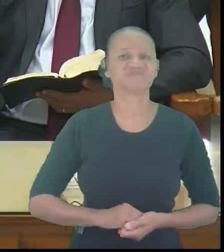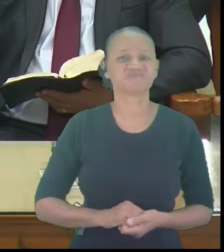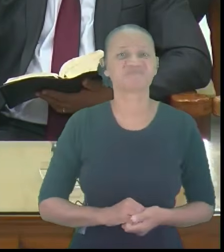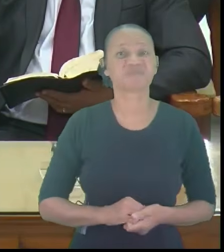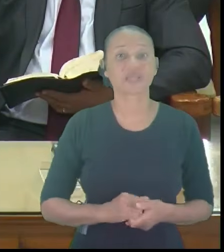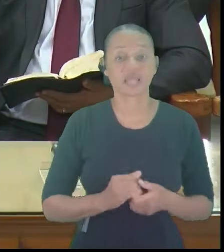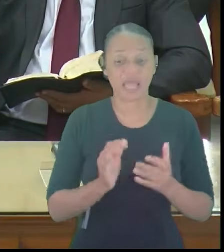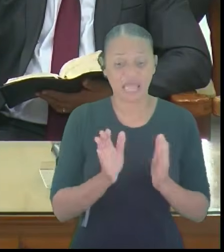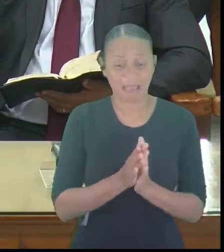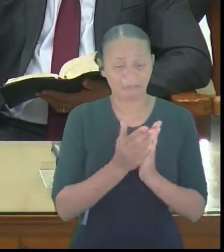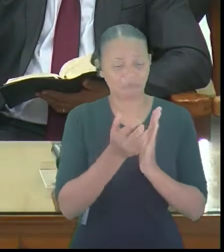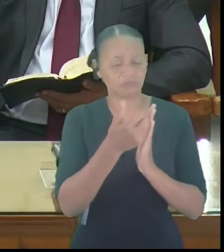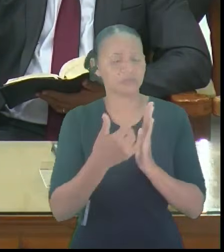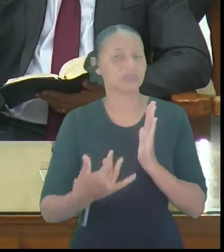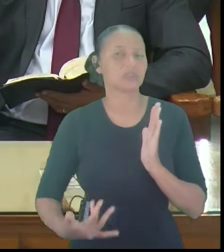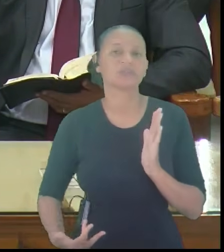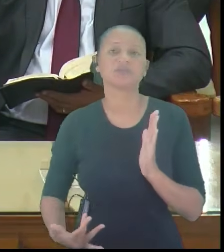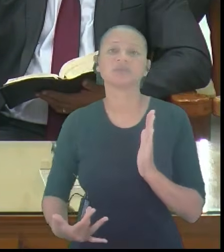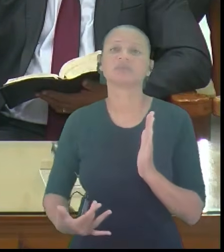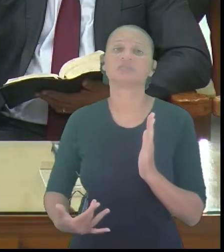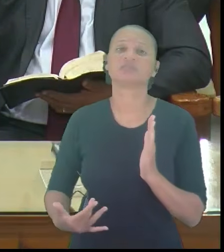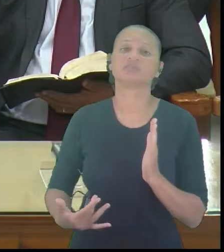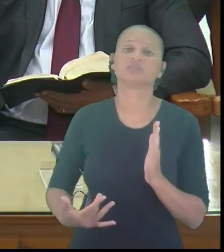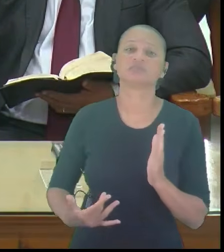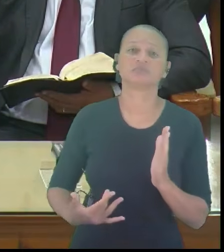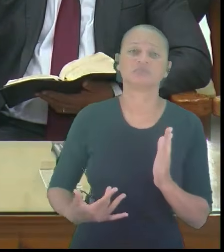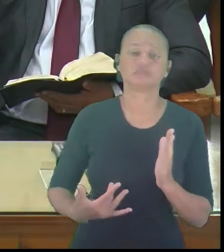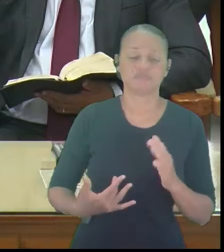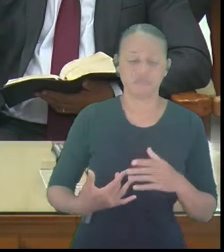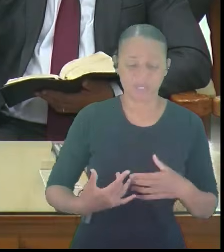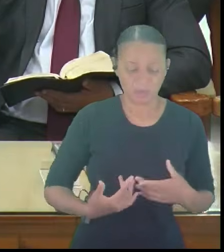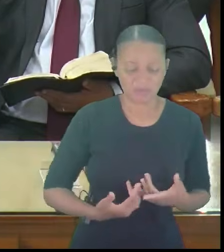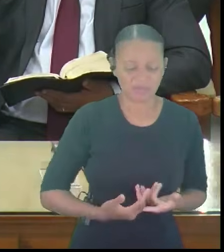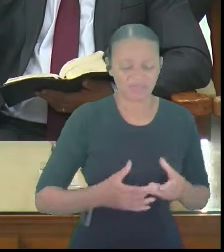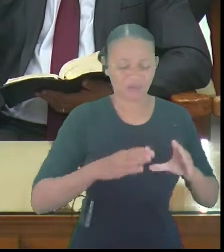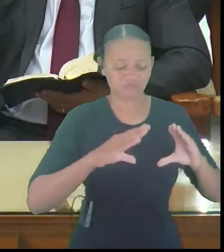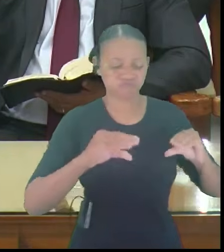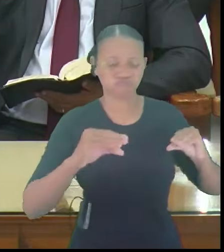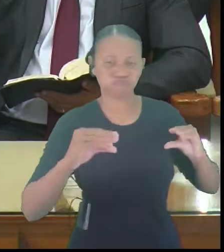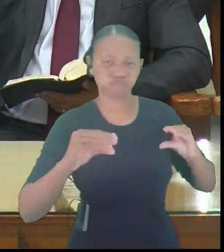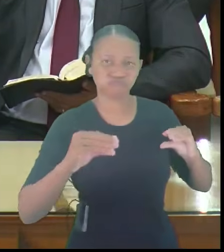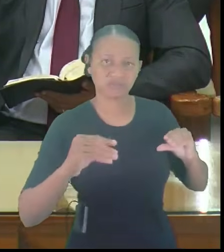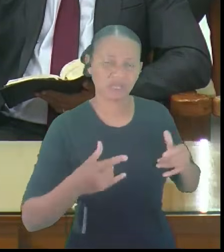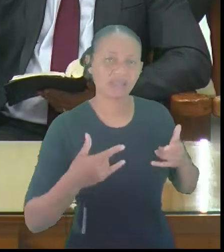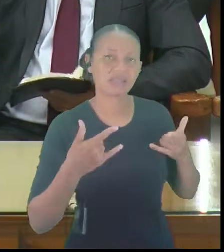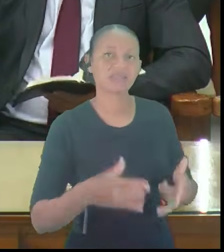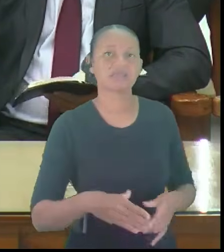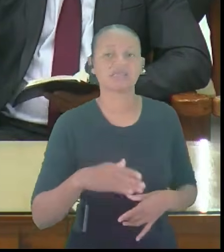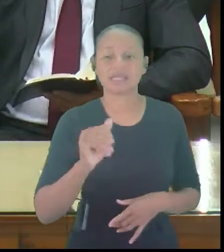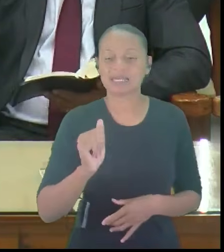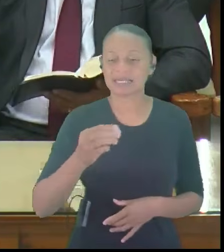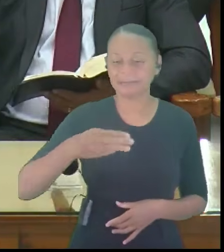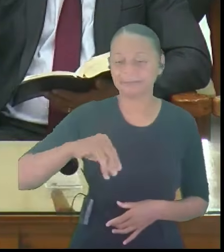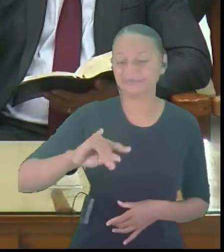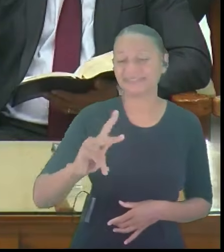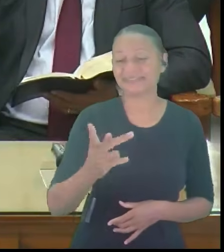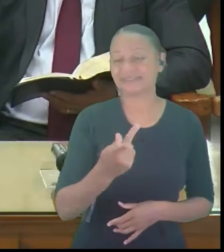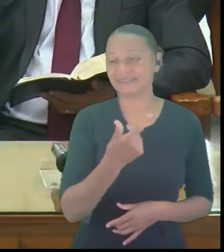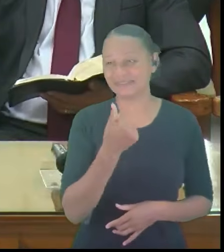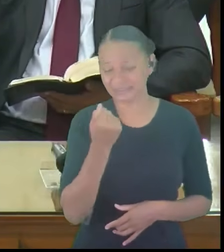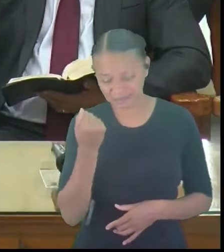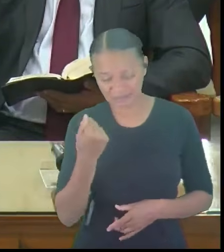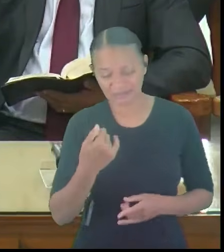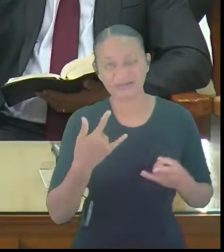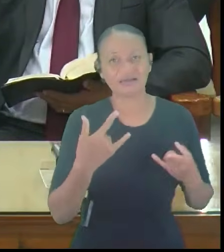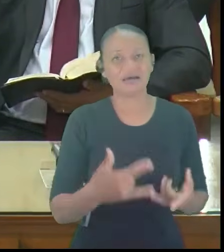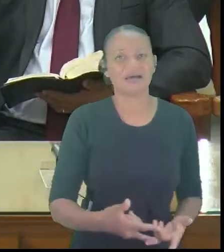Aí a Bíblia diz que eles estendiam os colchonetes, as camilhas quer dizer colchonetes, estendiam os colchonetes